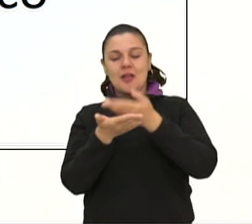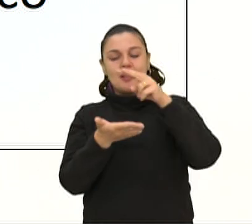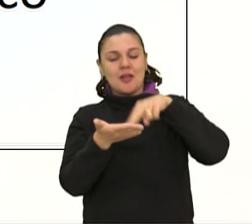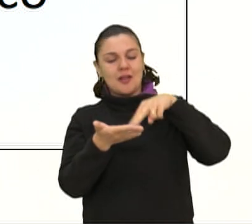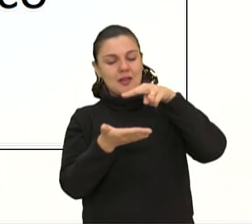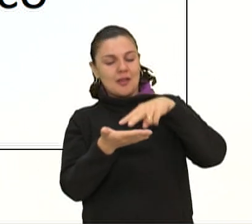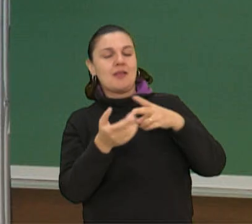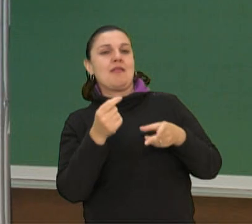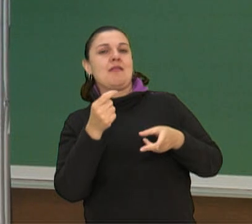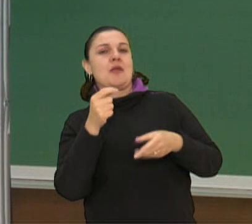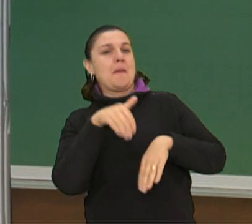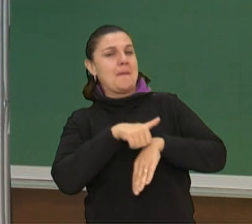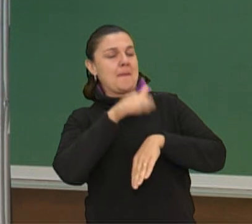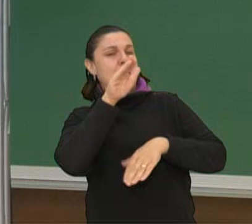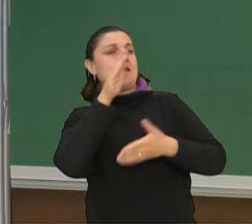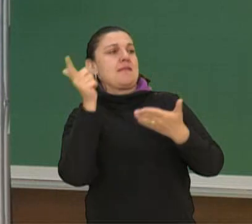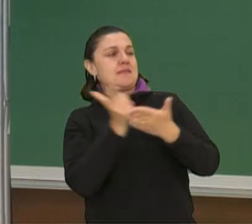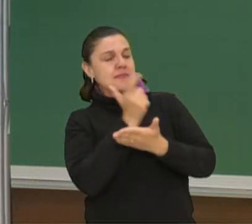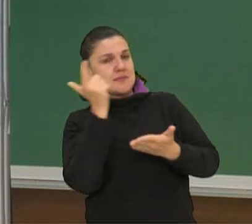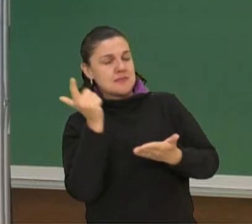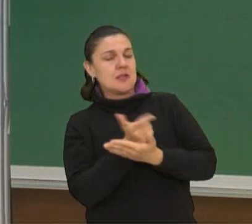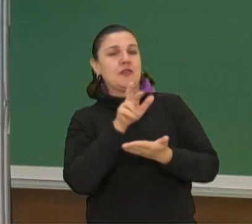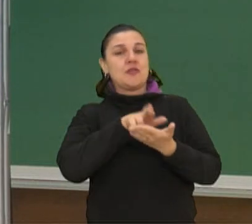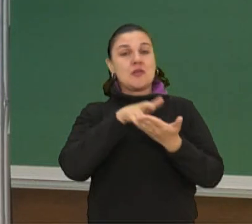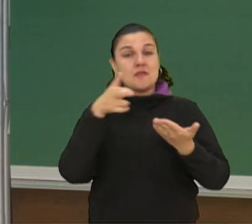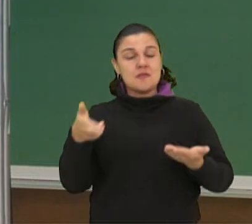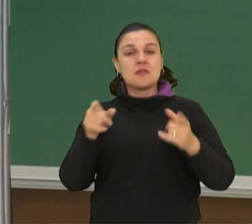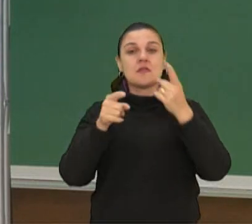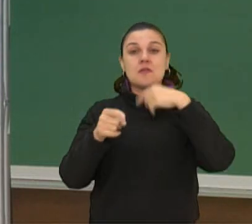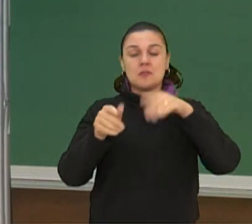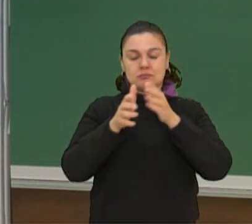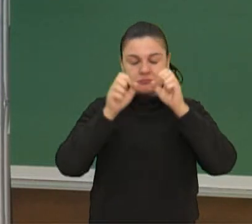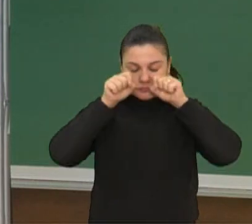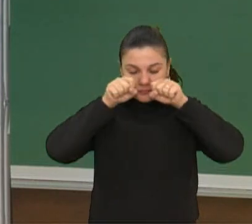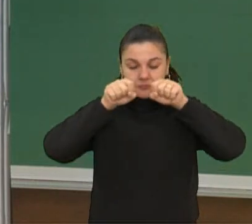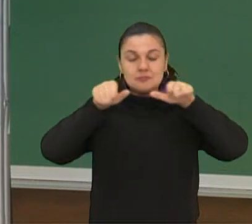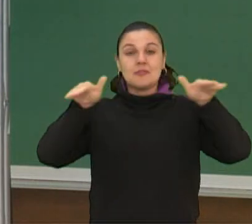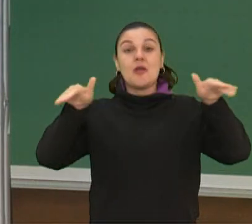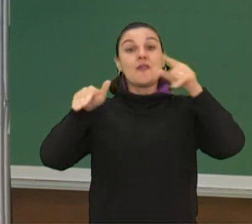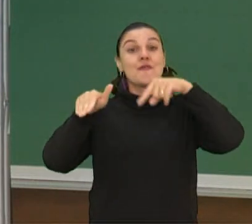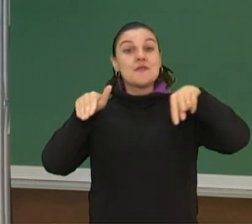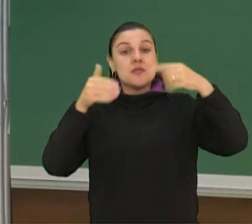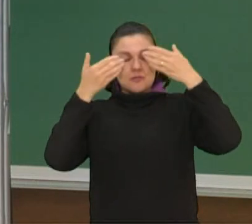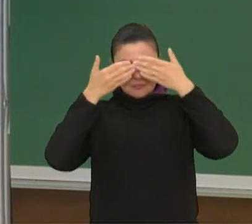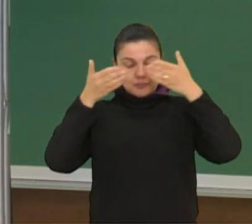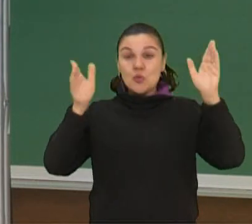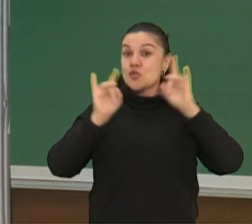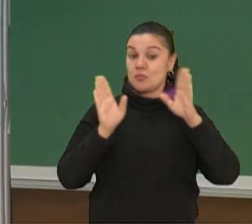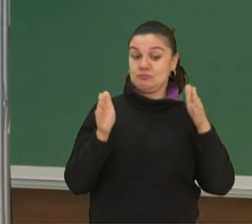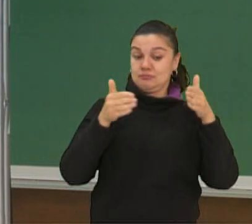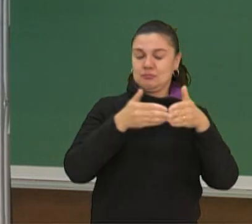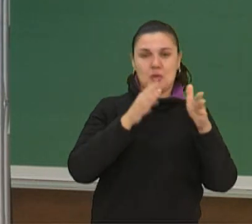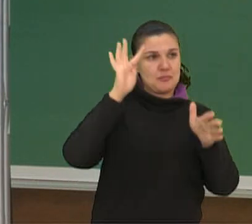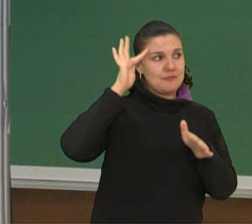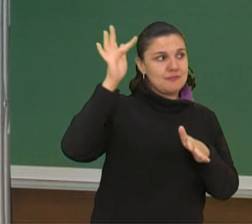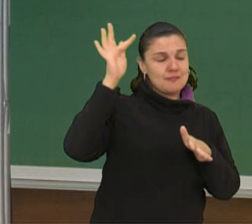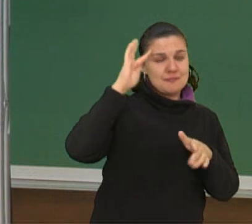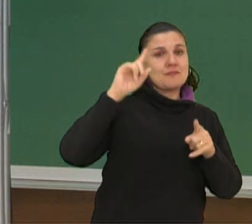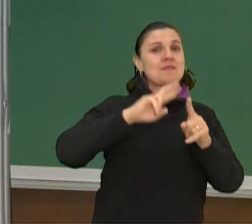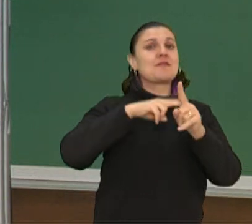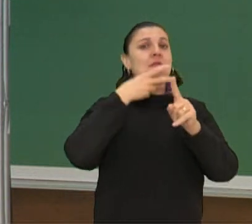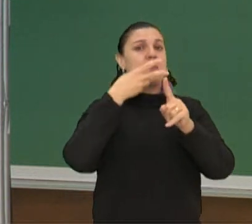pandemia. Aproveite e estude um pouco mais sobre eles. Nesse período